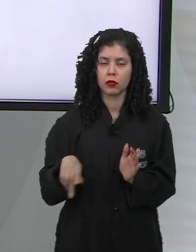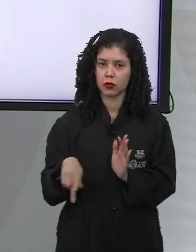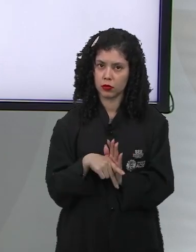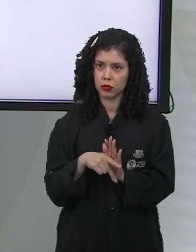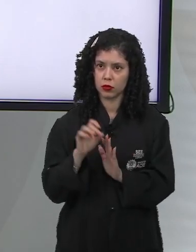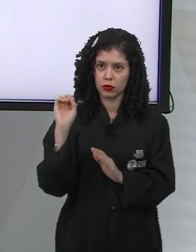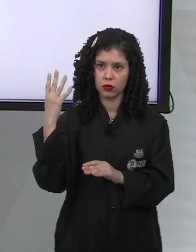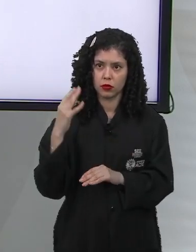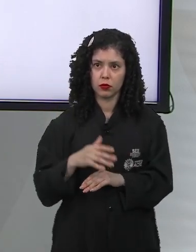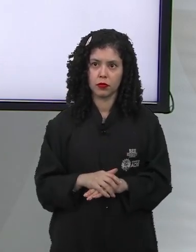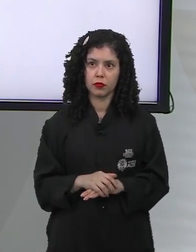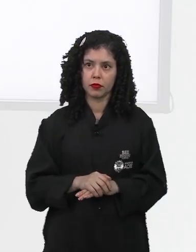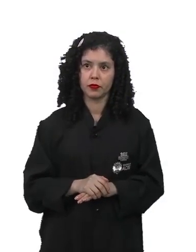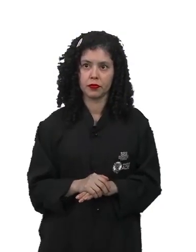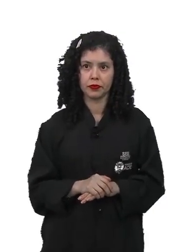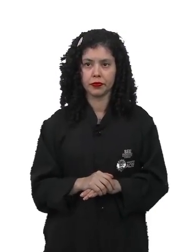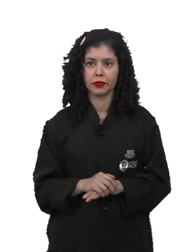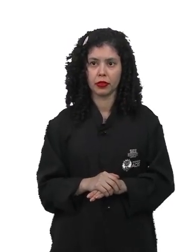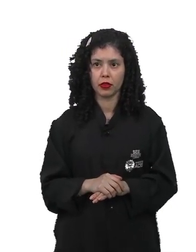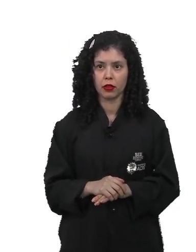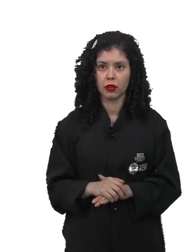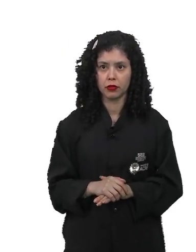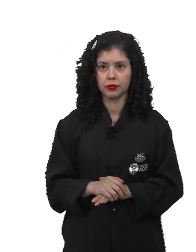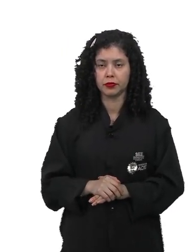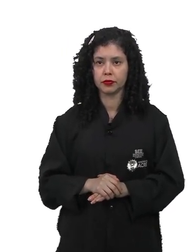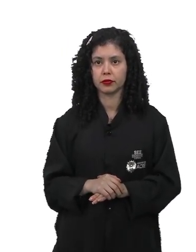efetivação. Continuando,